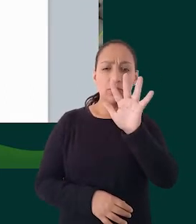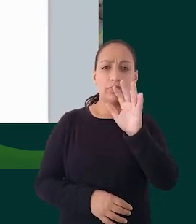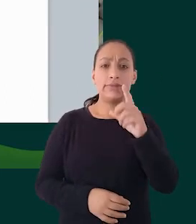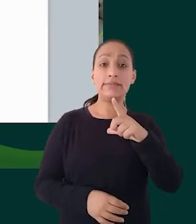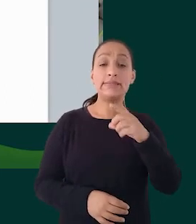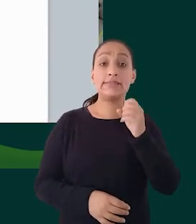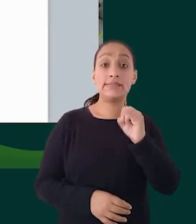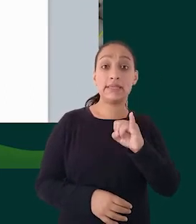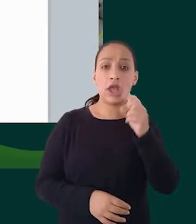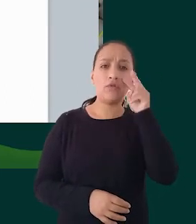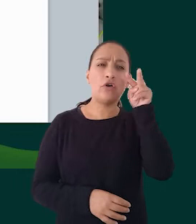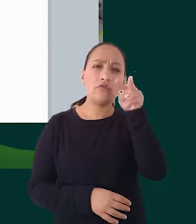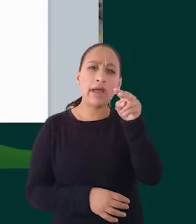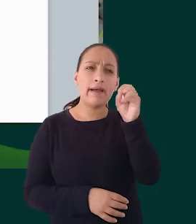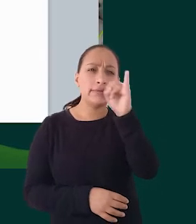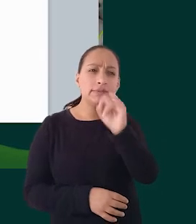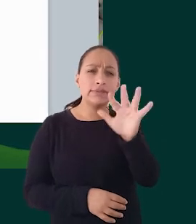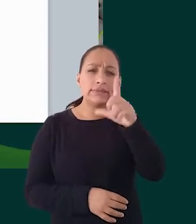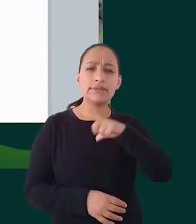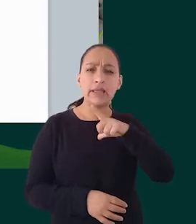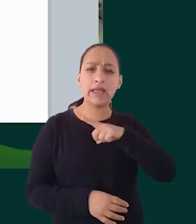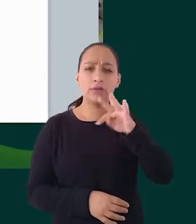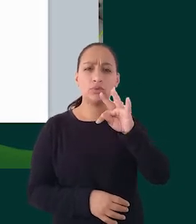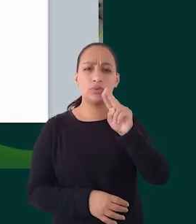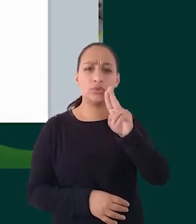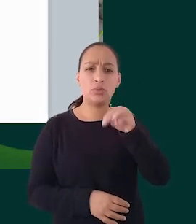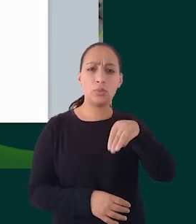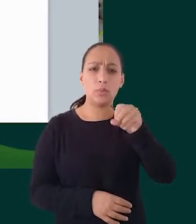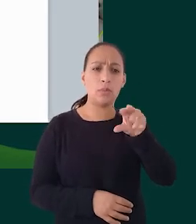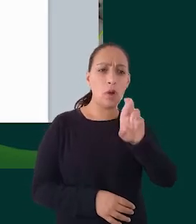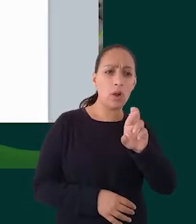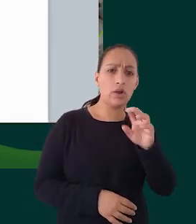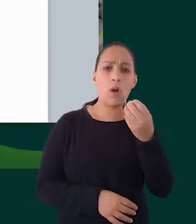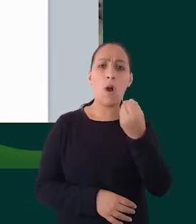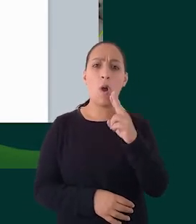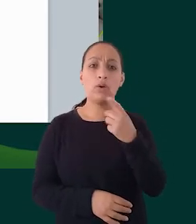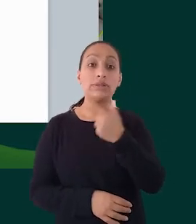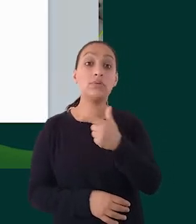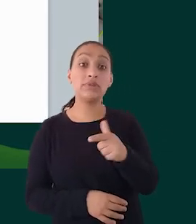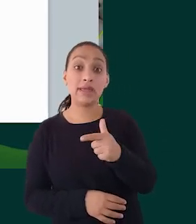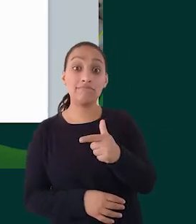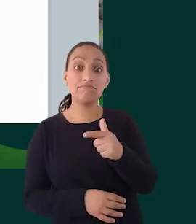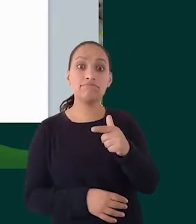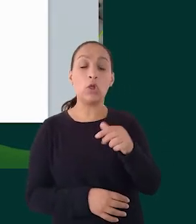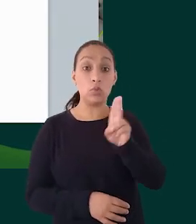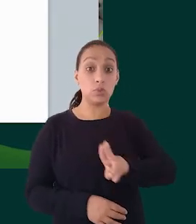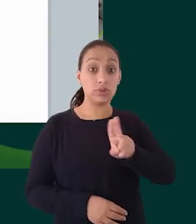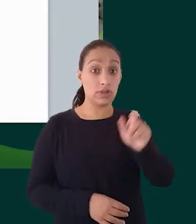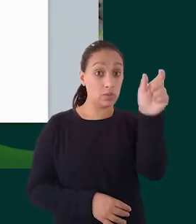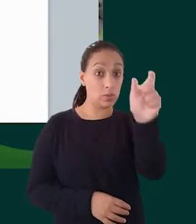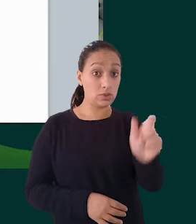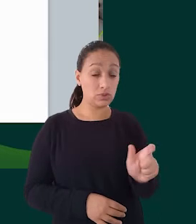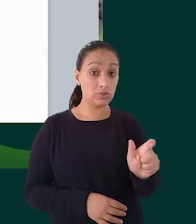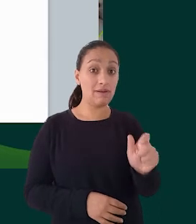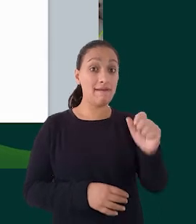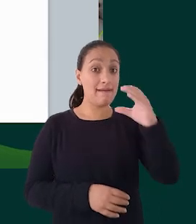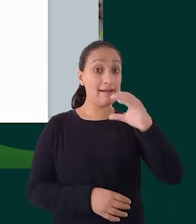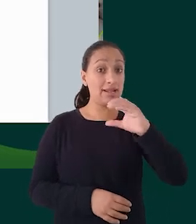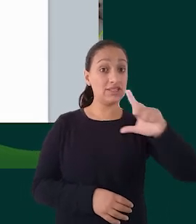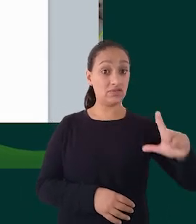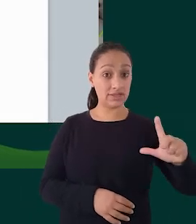um tumor ou se não tem um tumor, certo? Com algoritmos de classificação, algoritmos de machine learning